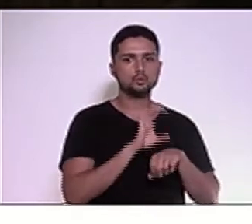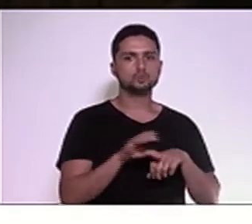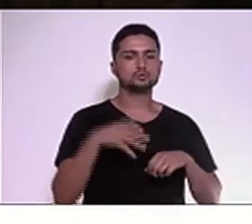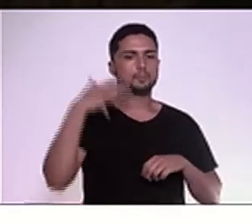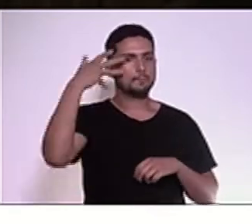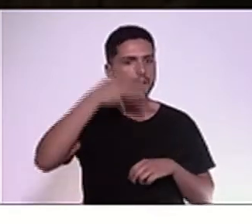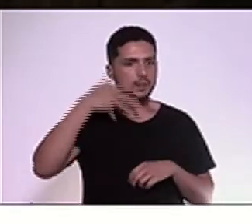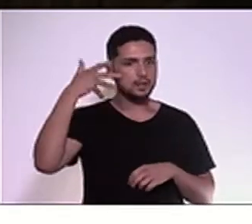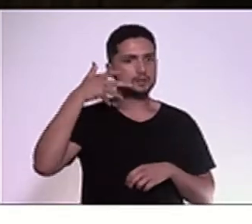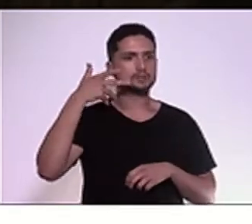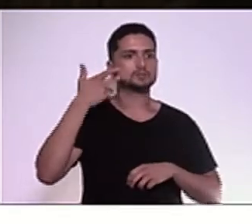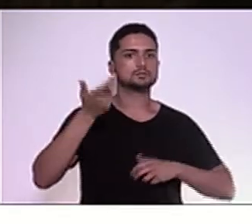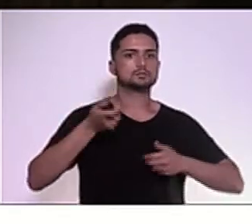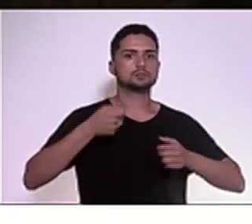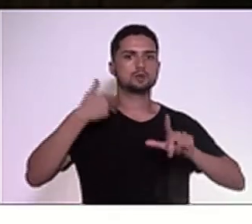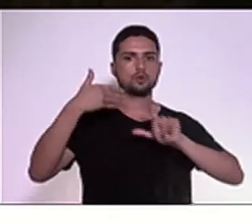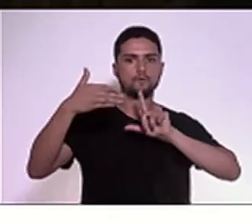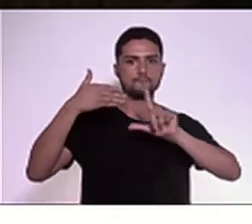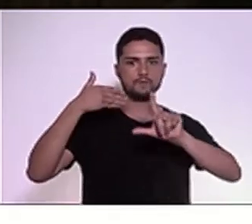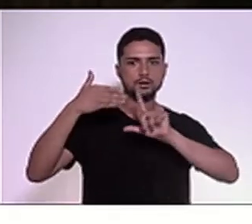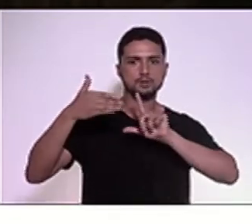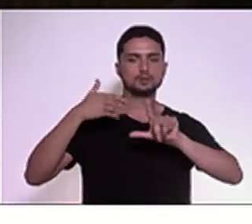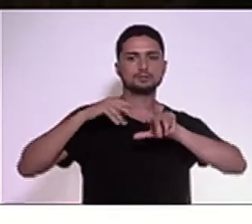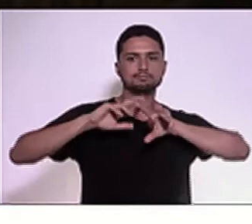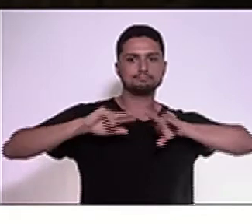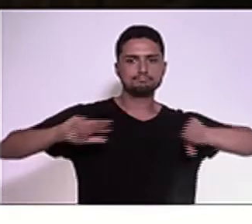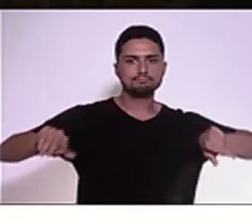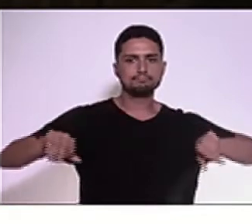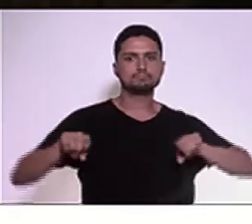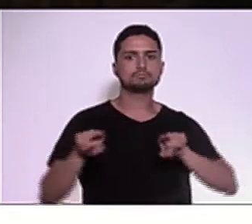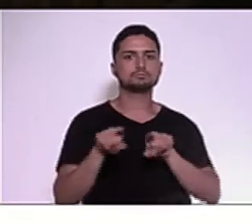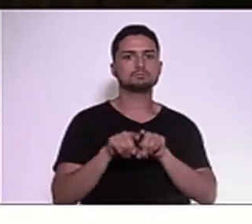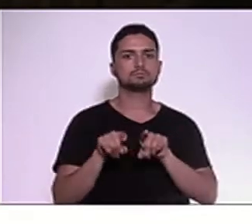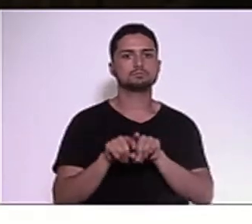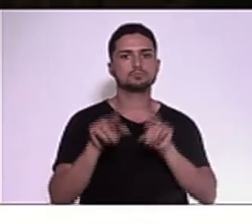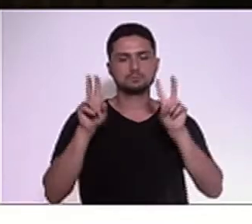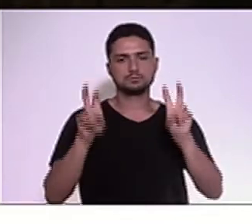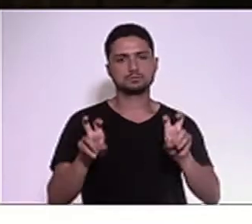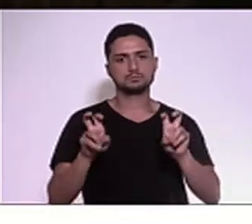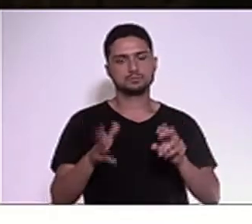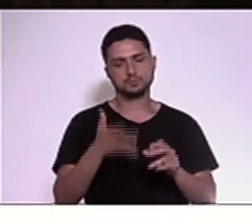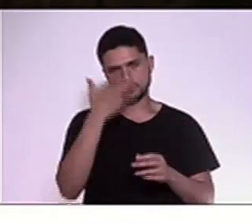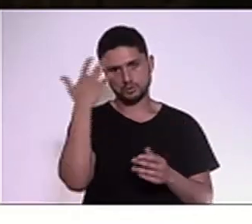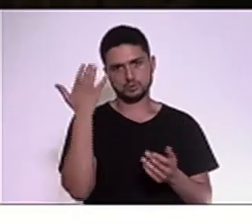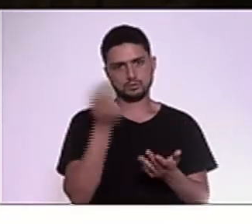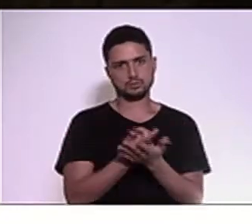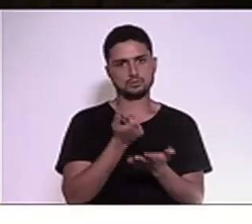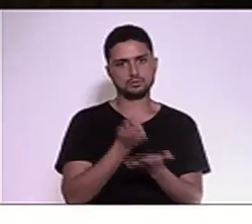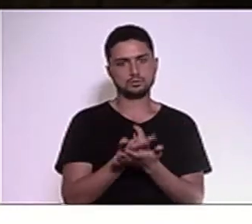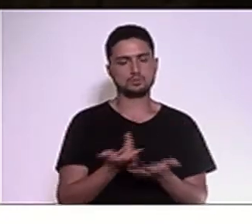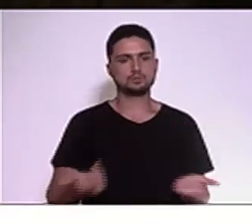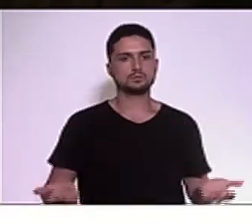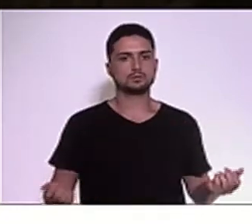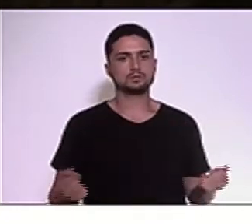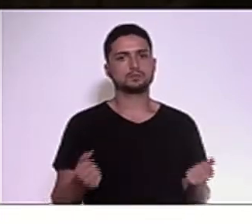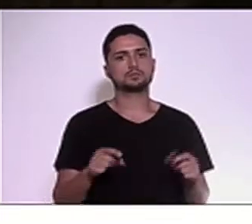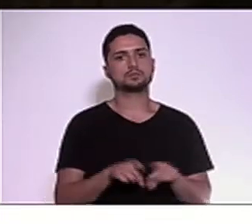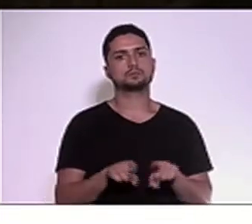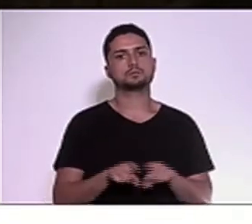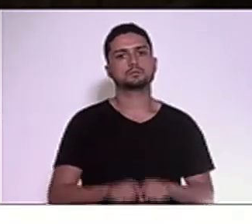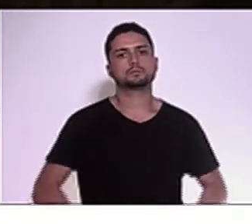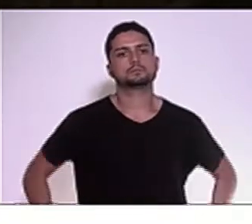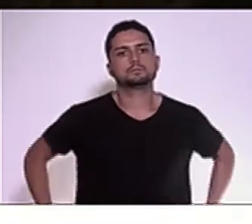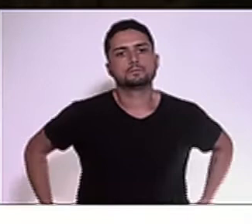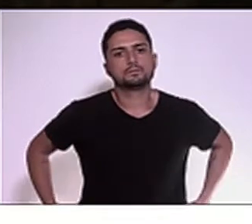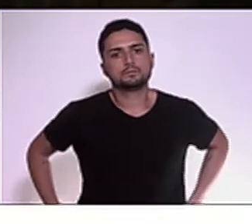palestras, conferências ou debates relativos à questão do consumidor, bem como da inscrição